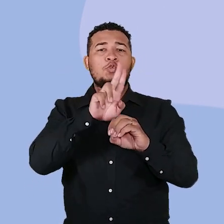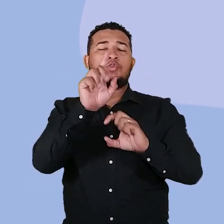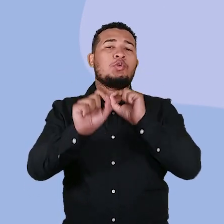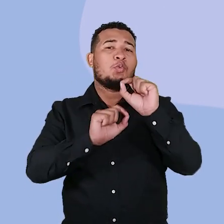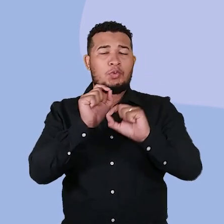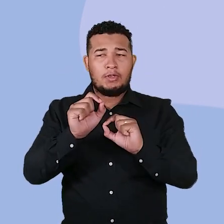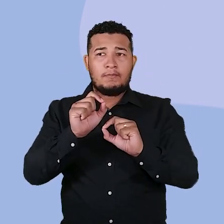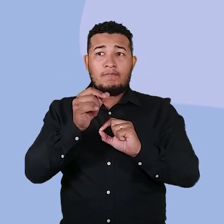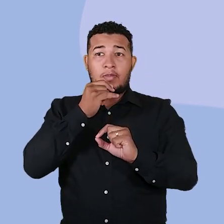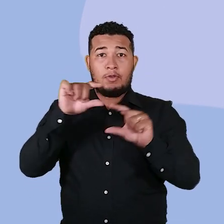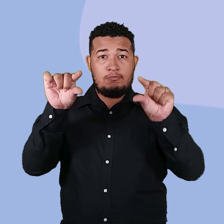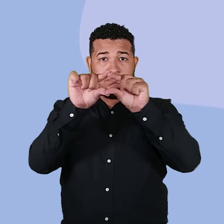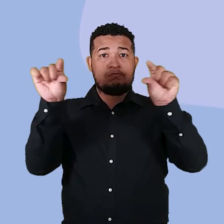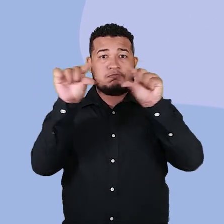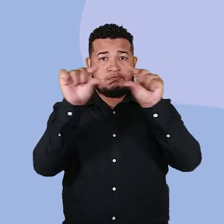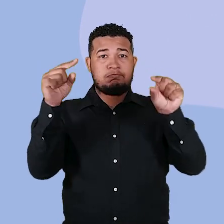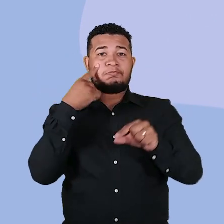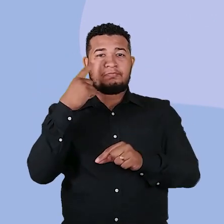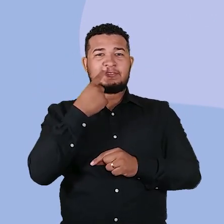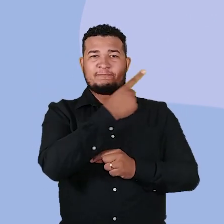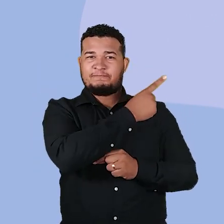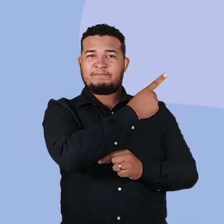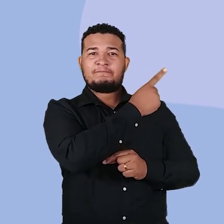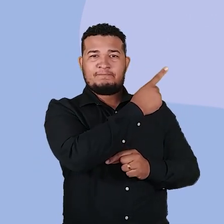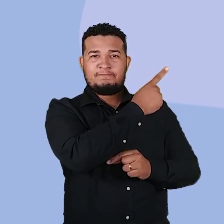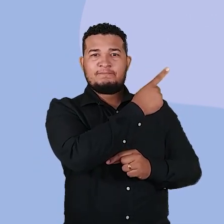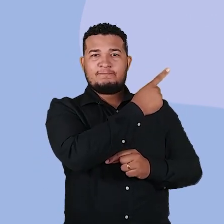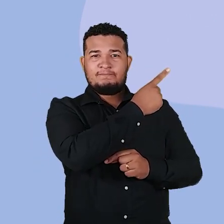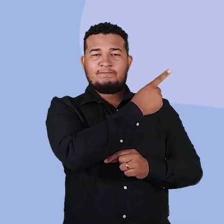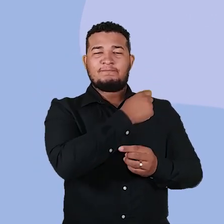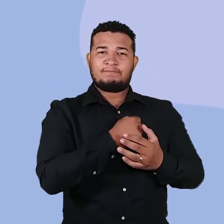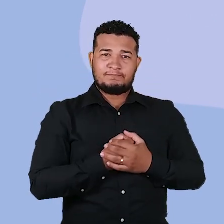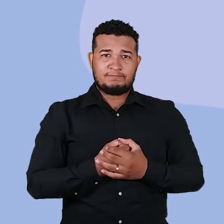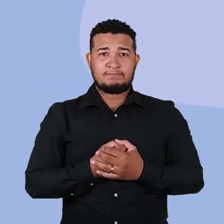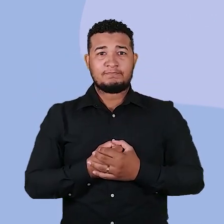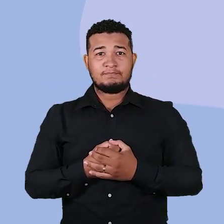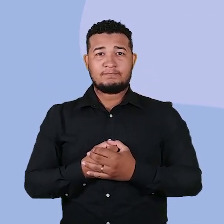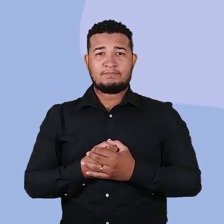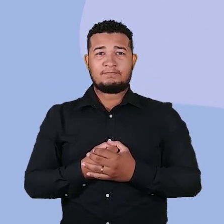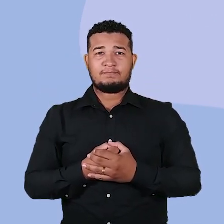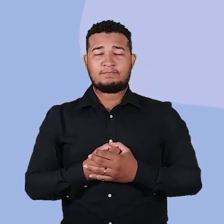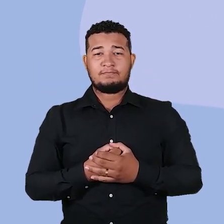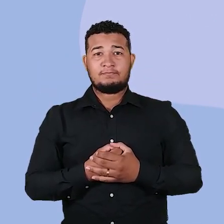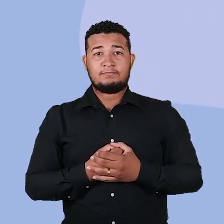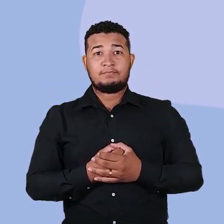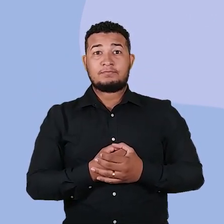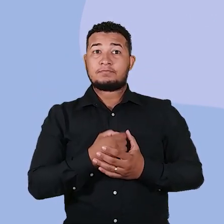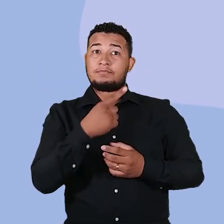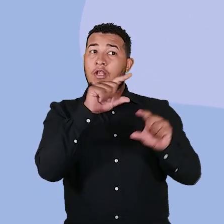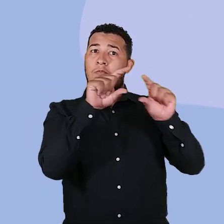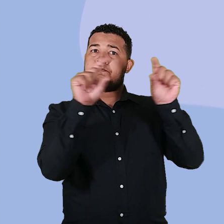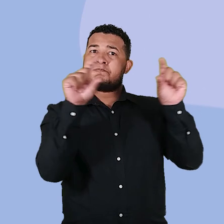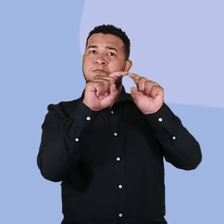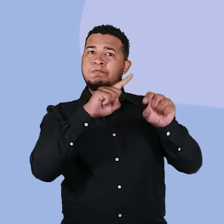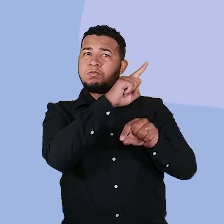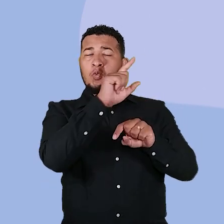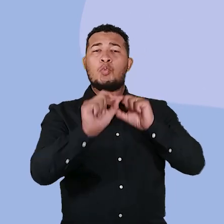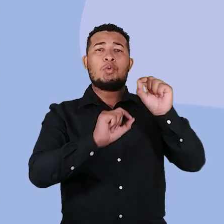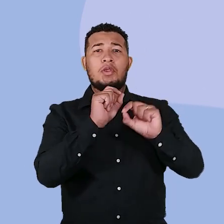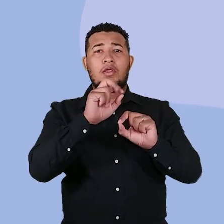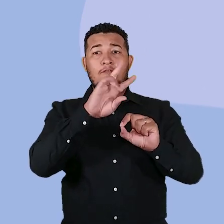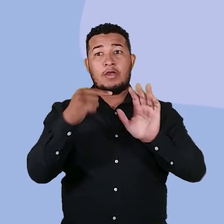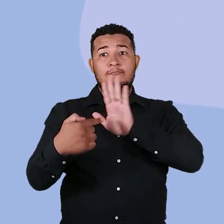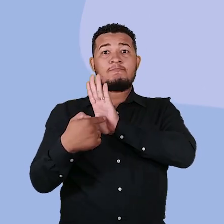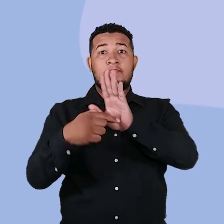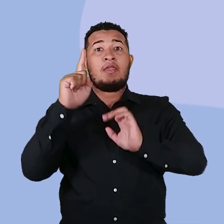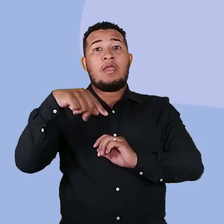evento usamos a expressão a seguir olha só fica com medo de sair não hein o que